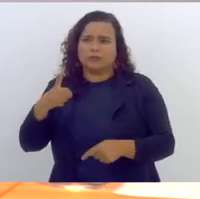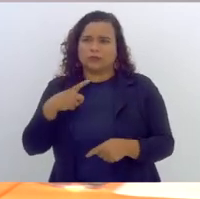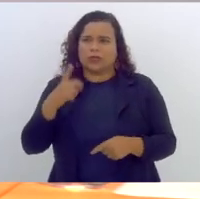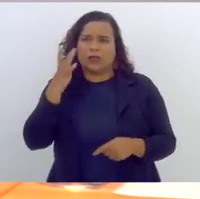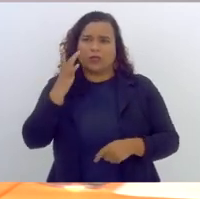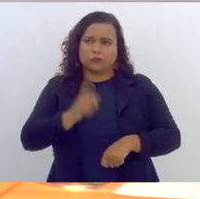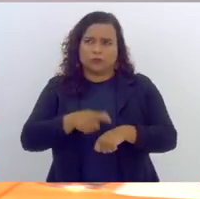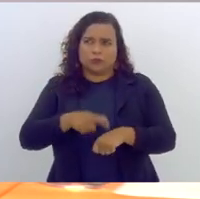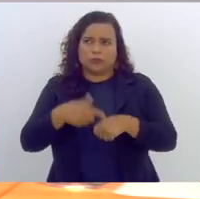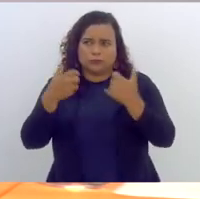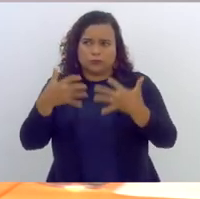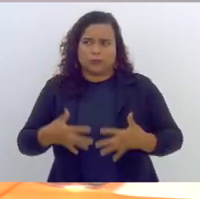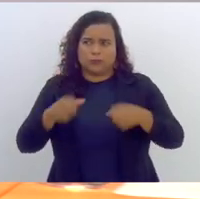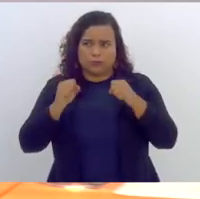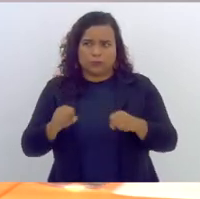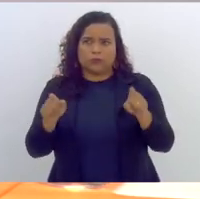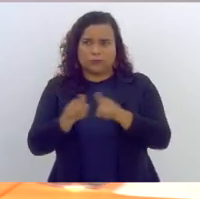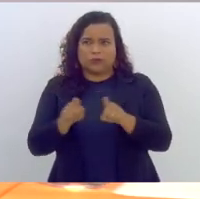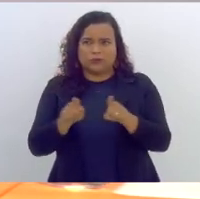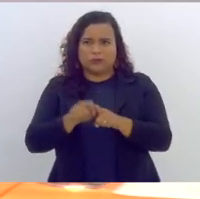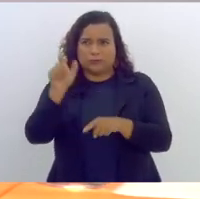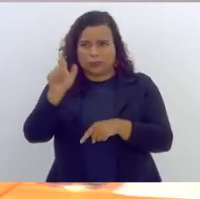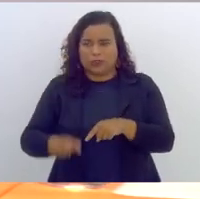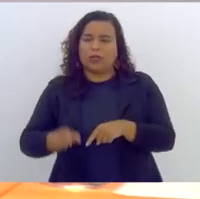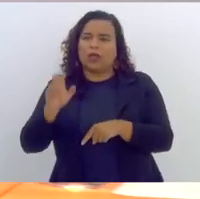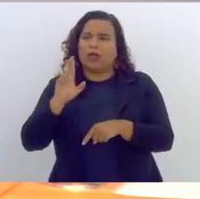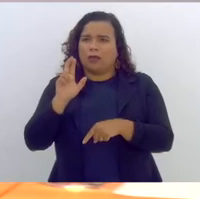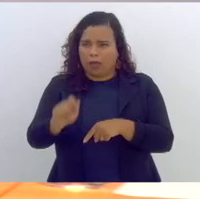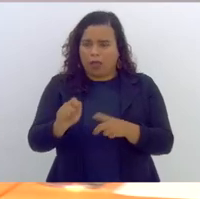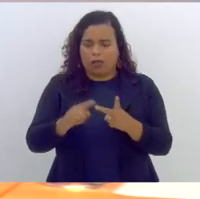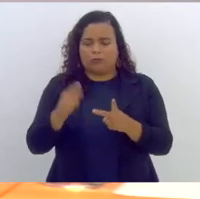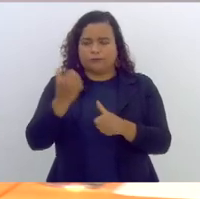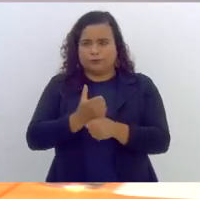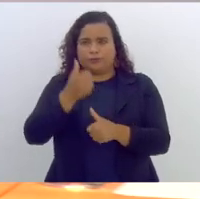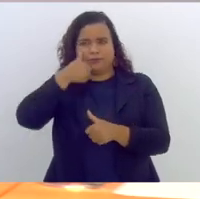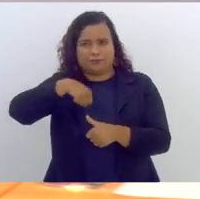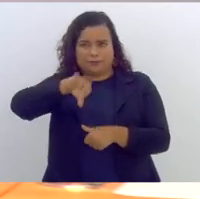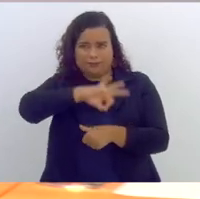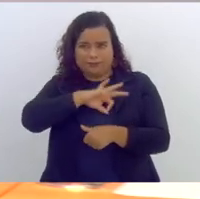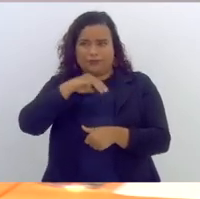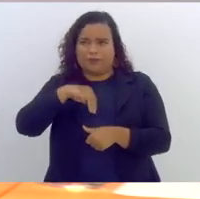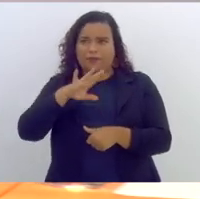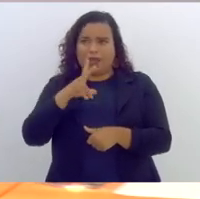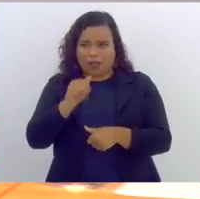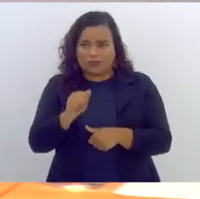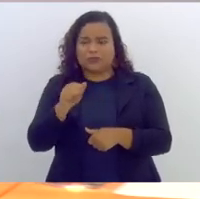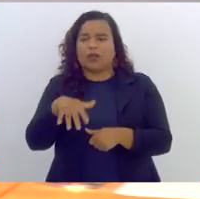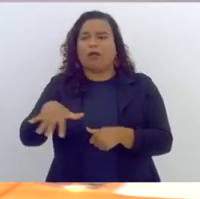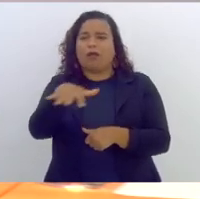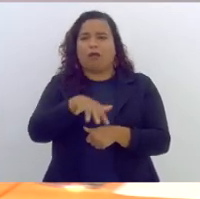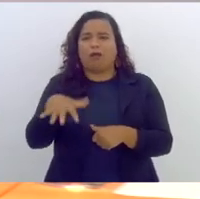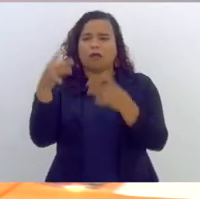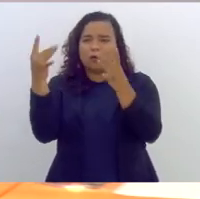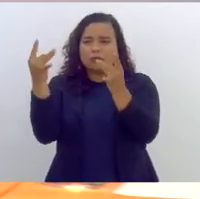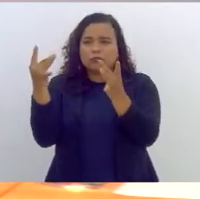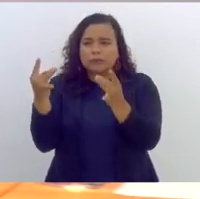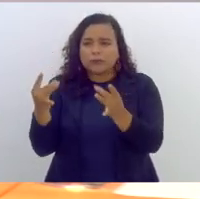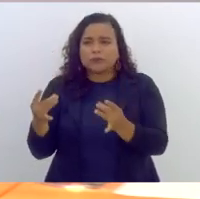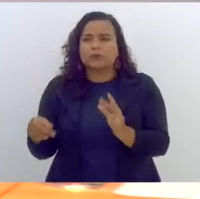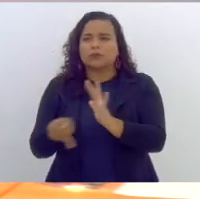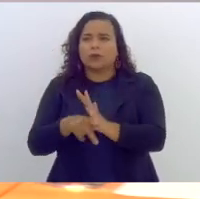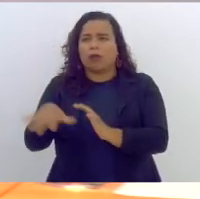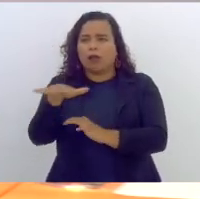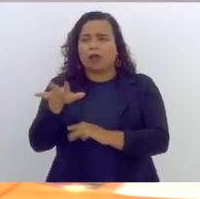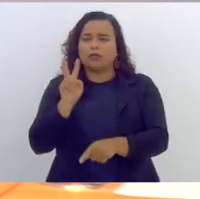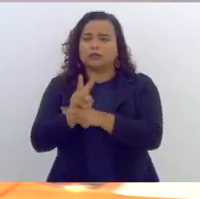momento eu posso falar também pelo Rodrigo e pela deputado estadual Marta Rocha no campo específico área de